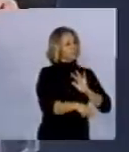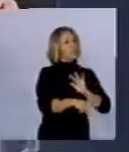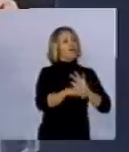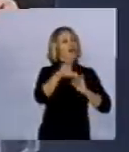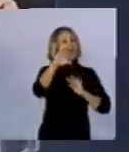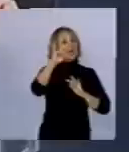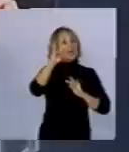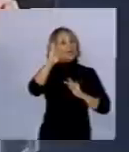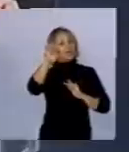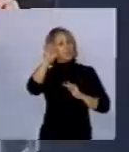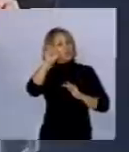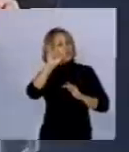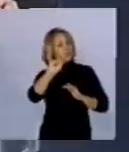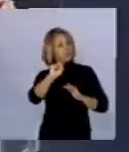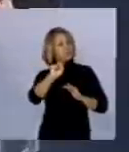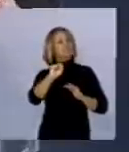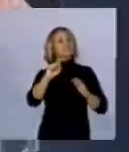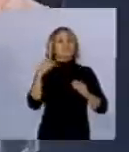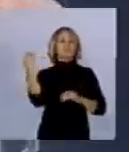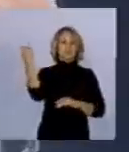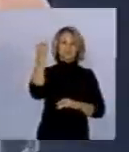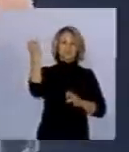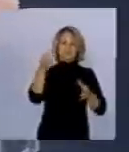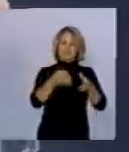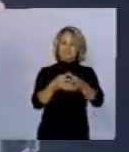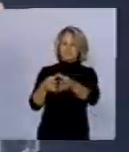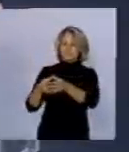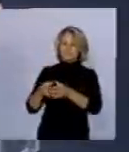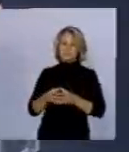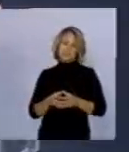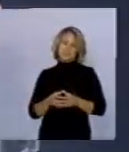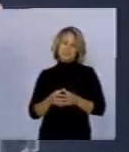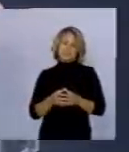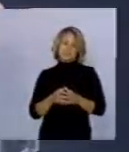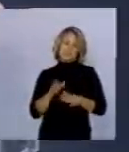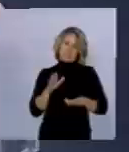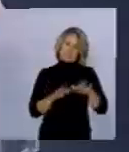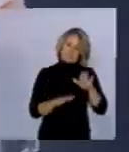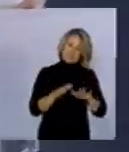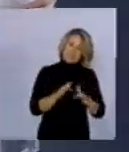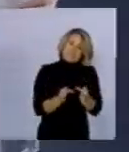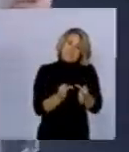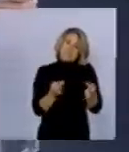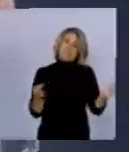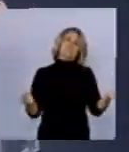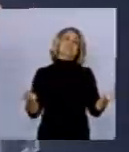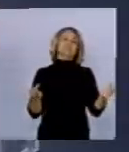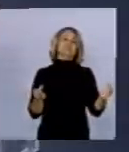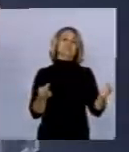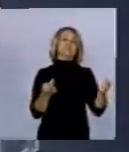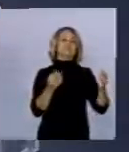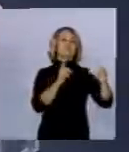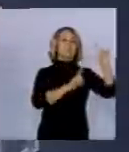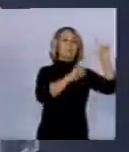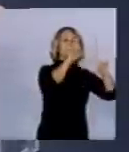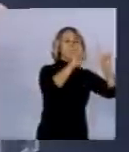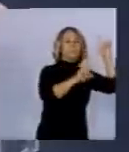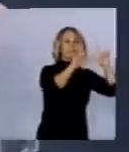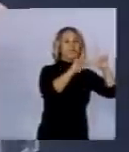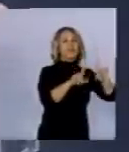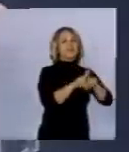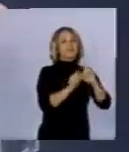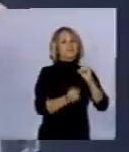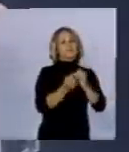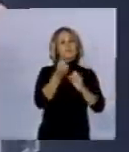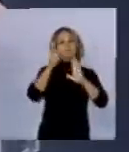íam Mas ela é importante pro setor e e bem razoável para as programadoras e os canais